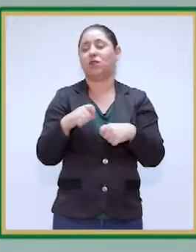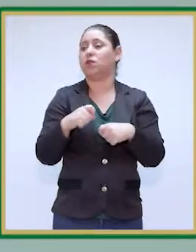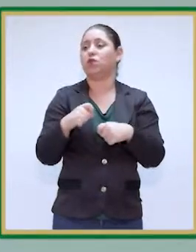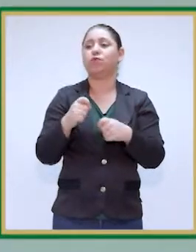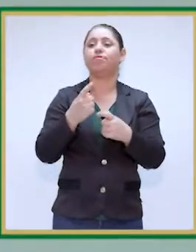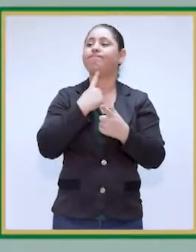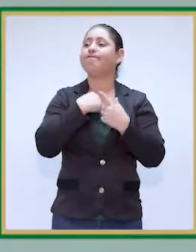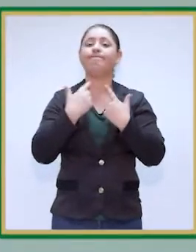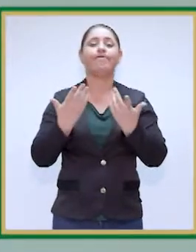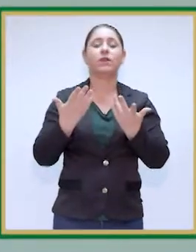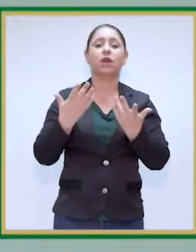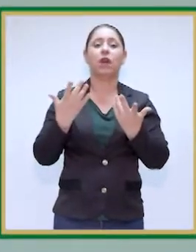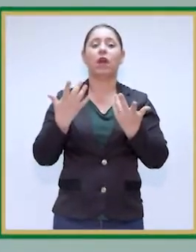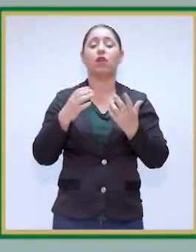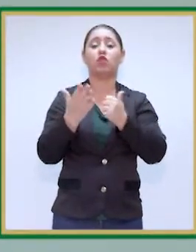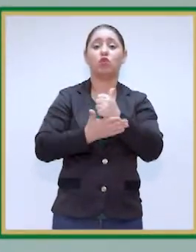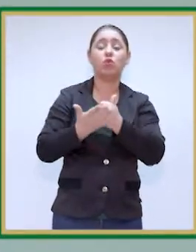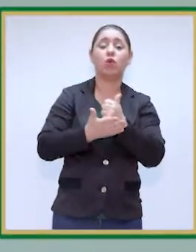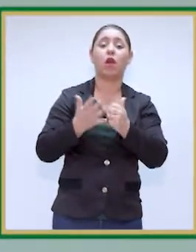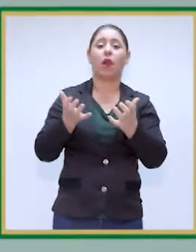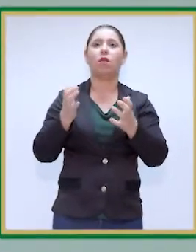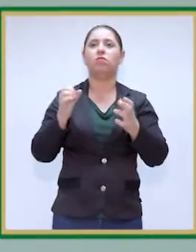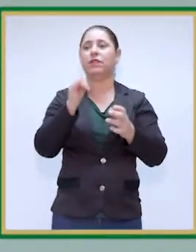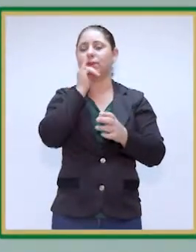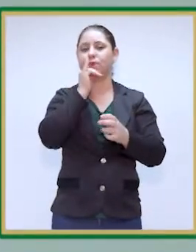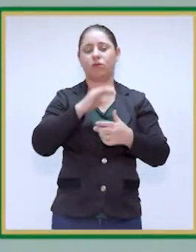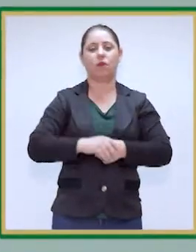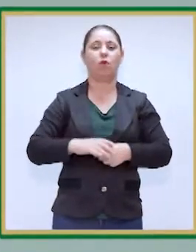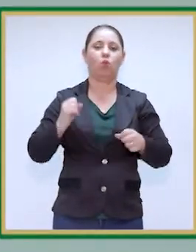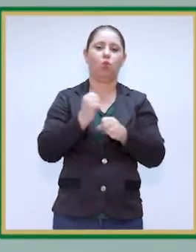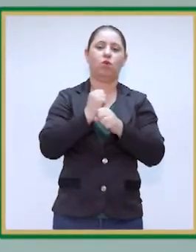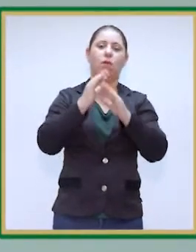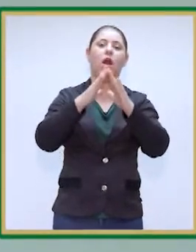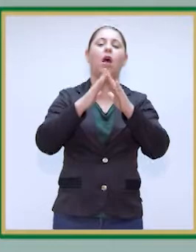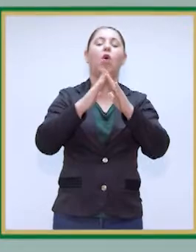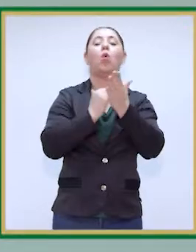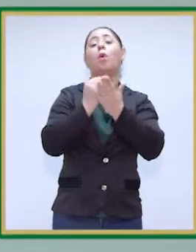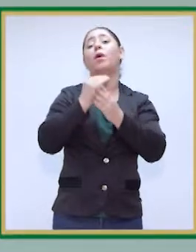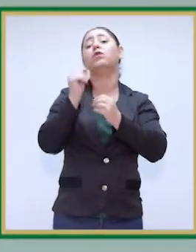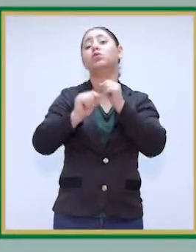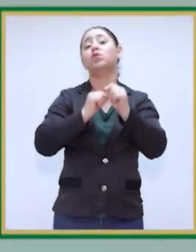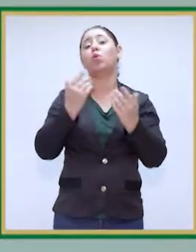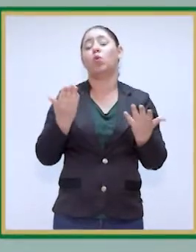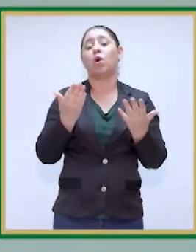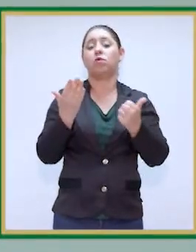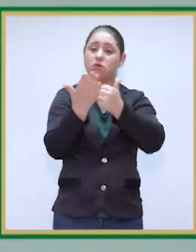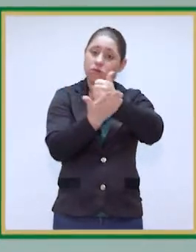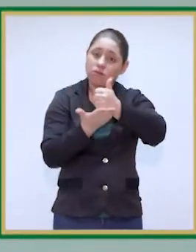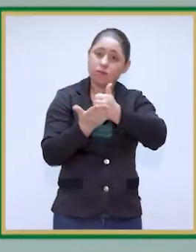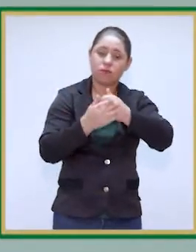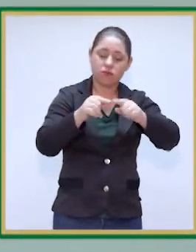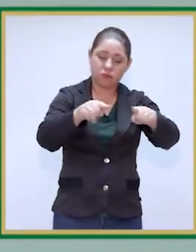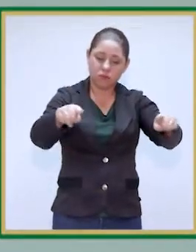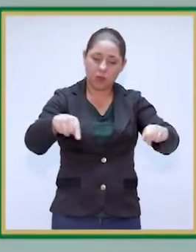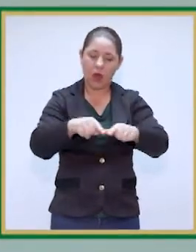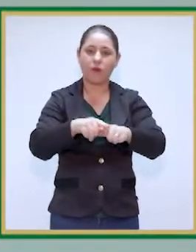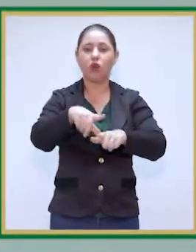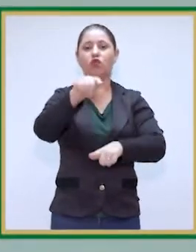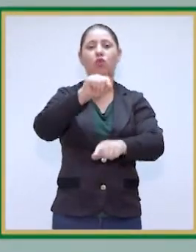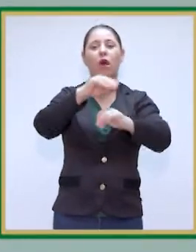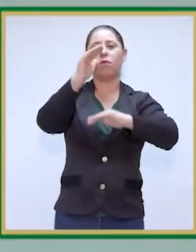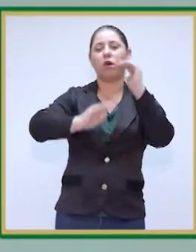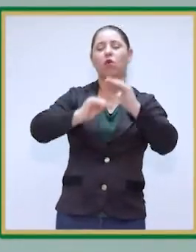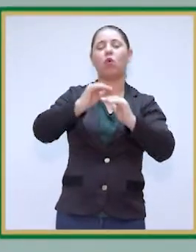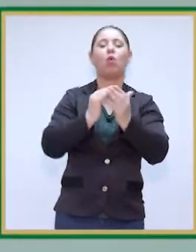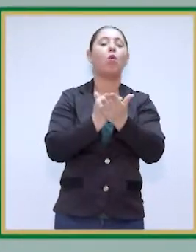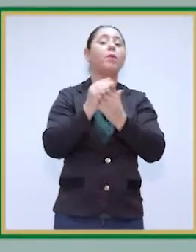coisa que eu queira fazer. Eu preciso de uma estrutura. Eu vou construir uma casa. Por onde eu começo? Eu começo pelo alicerce. Eu vou escolher